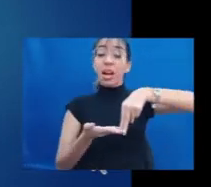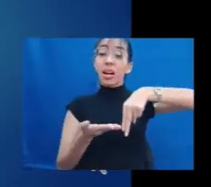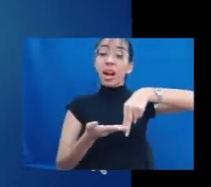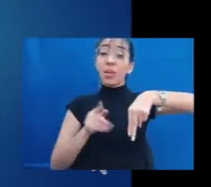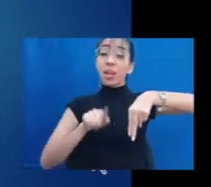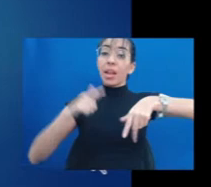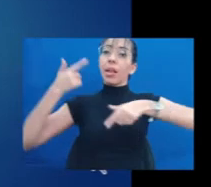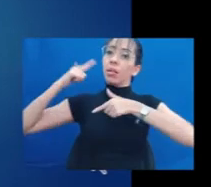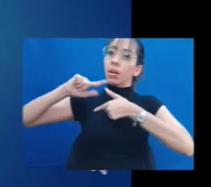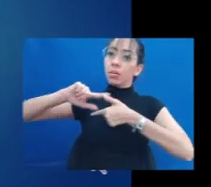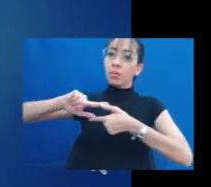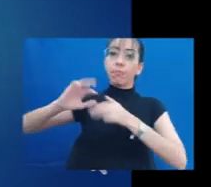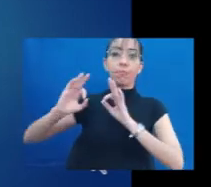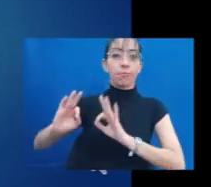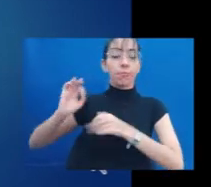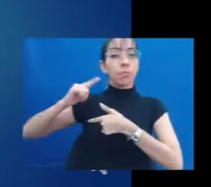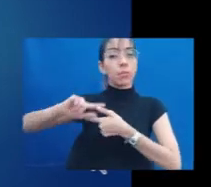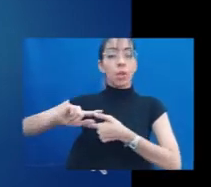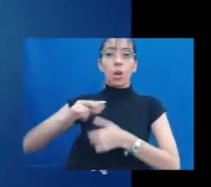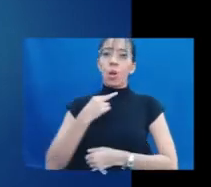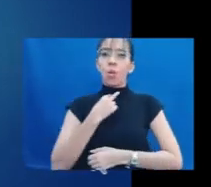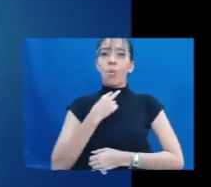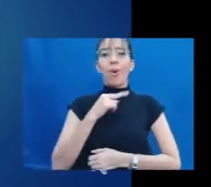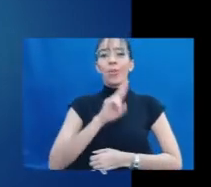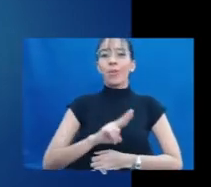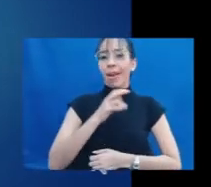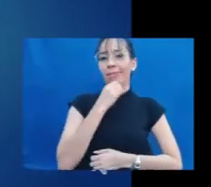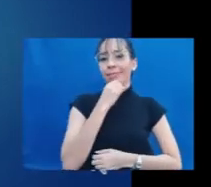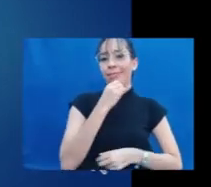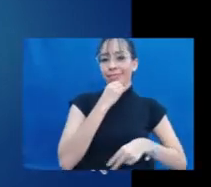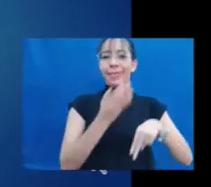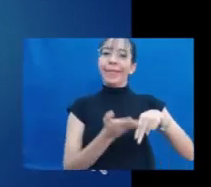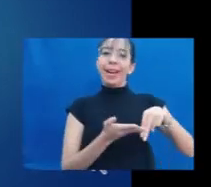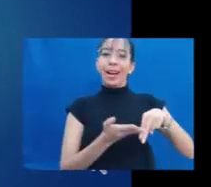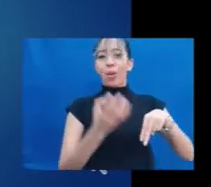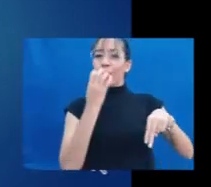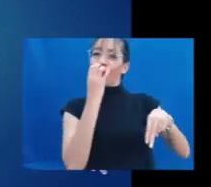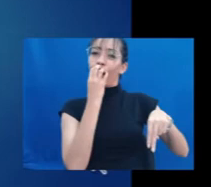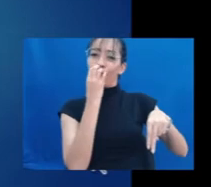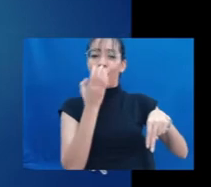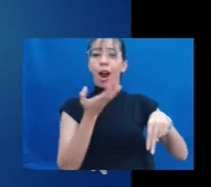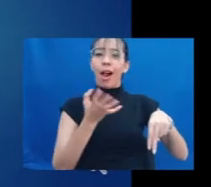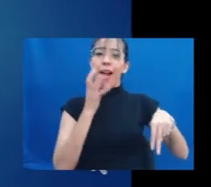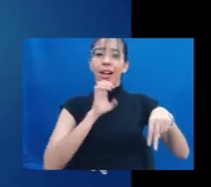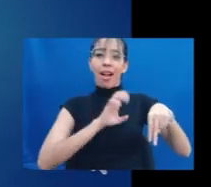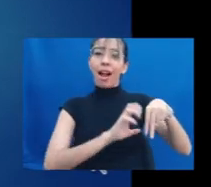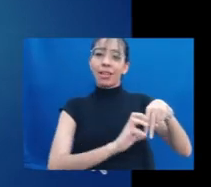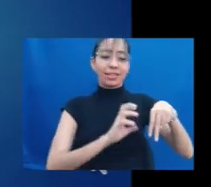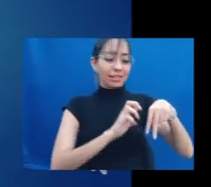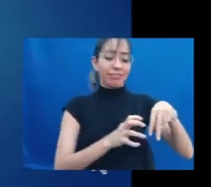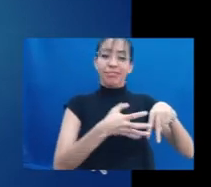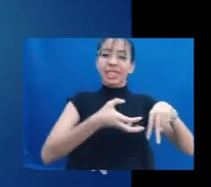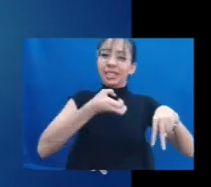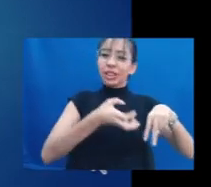calça comprida, né, clássica, né, não é a calça comprida que foi atacada por um cachorro, né, que é com esse grau de destruição.